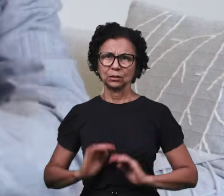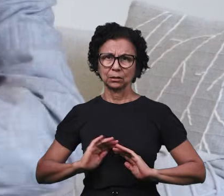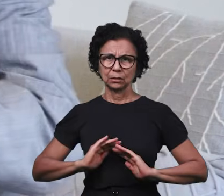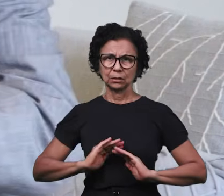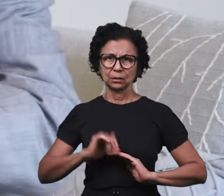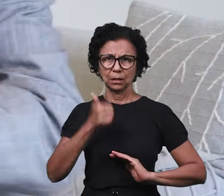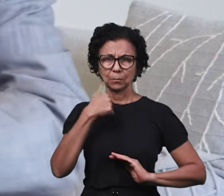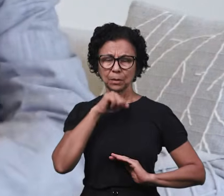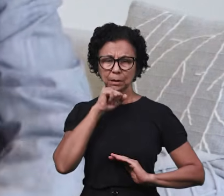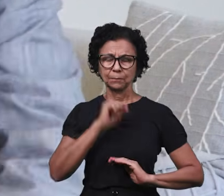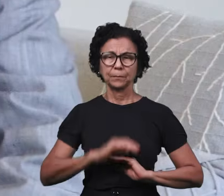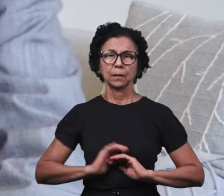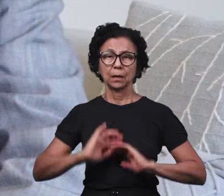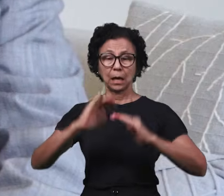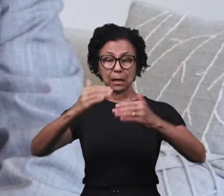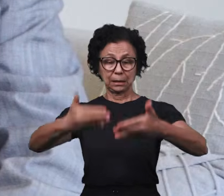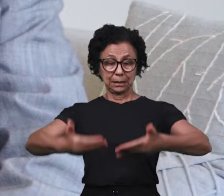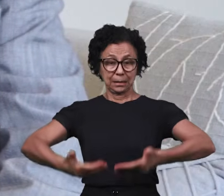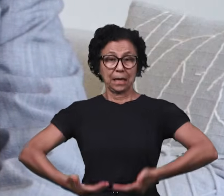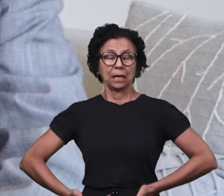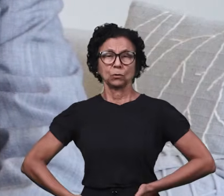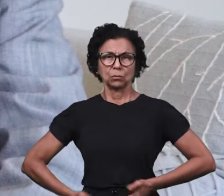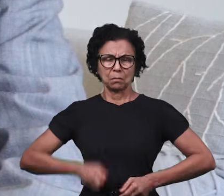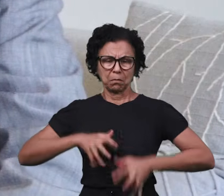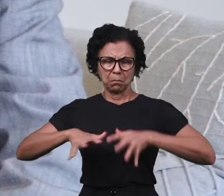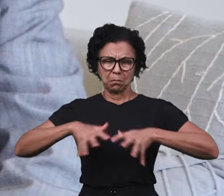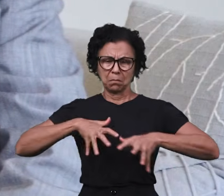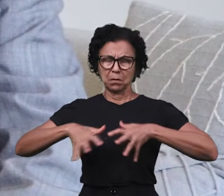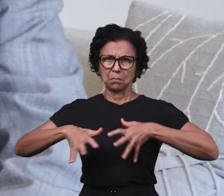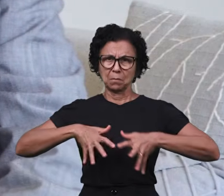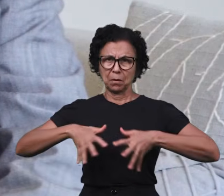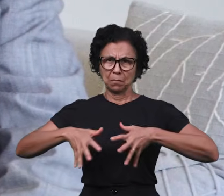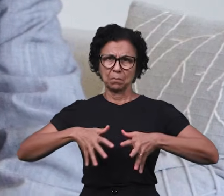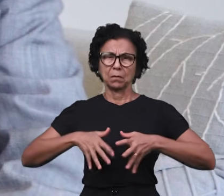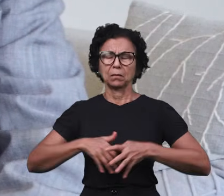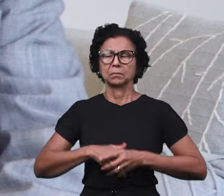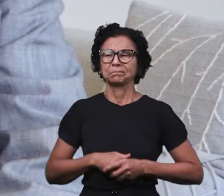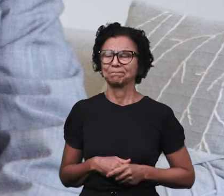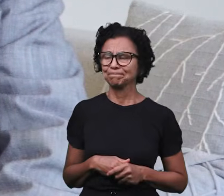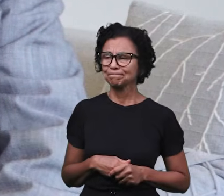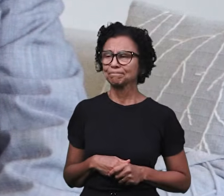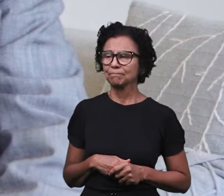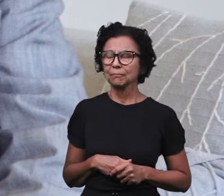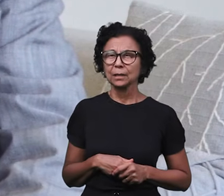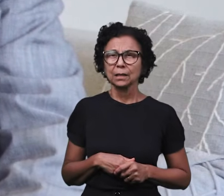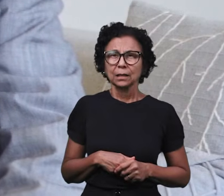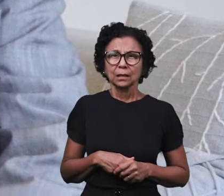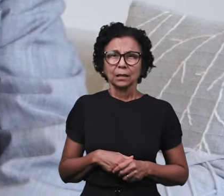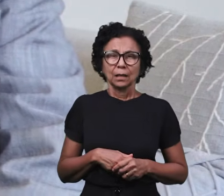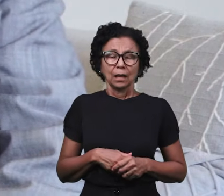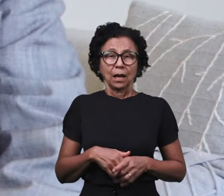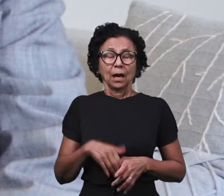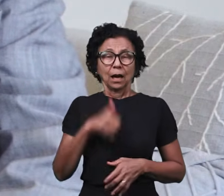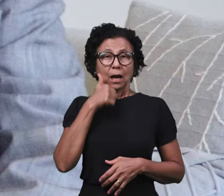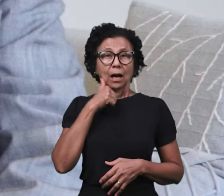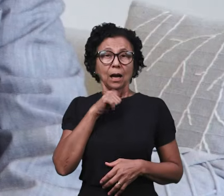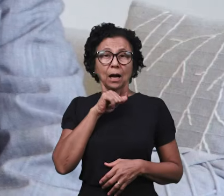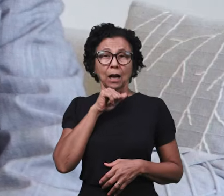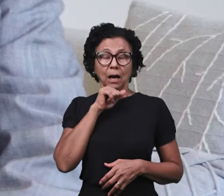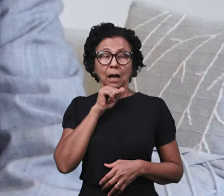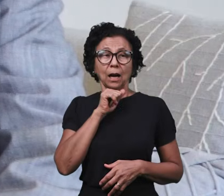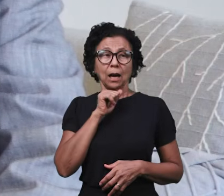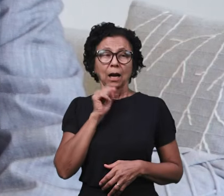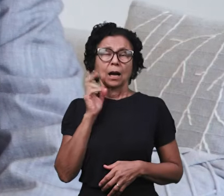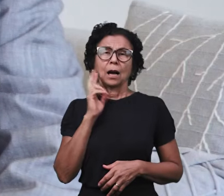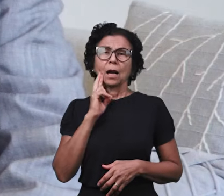estavam lutando, né? E Rebeca recebeu a